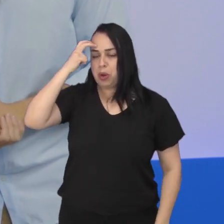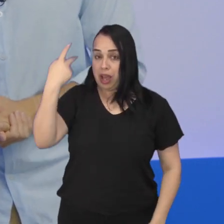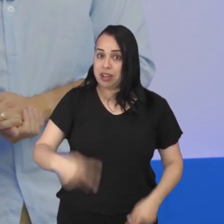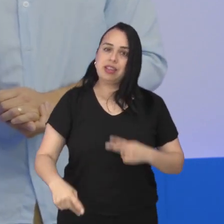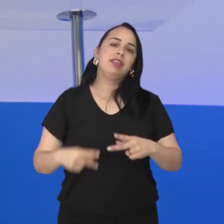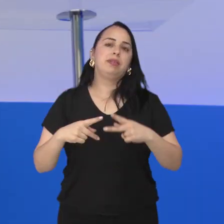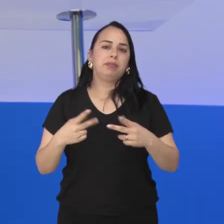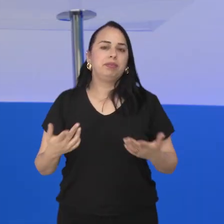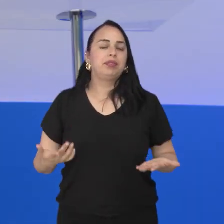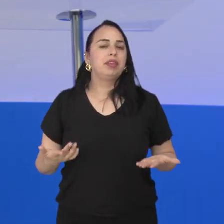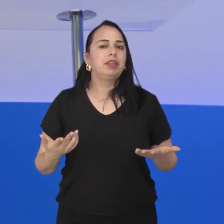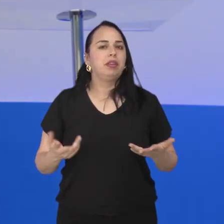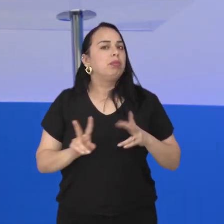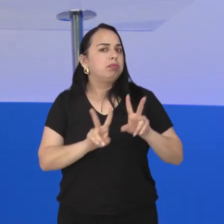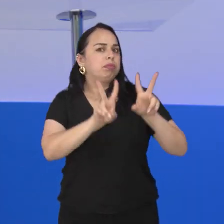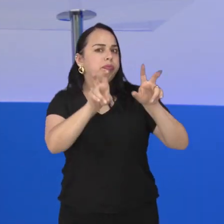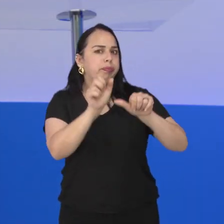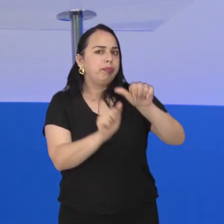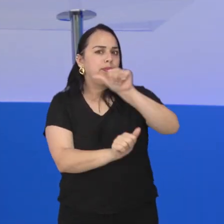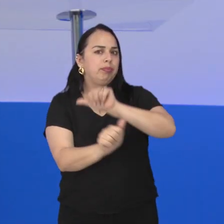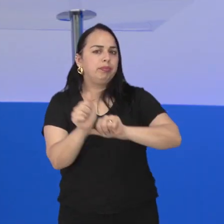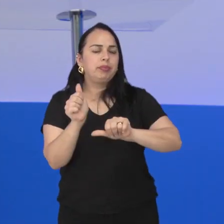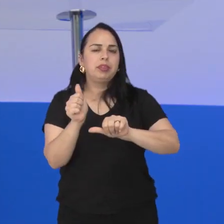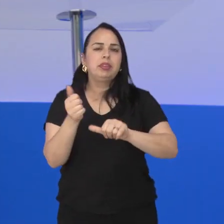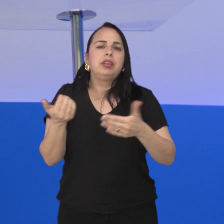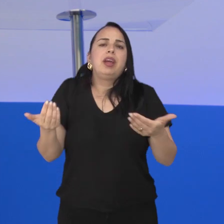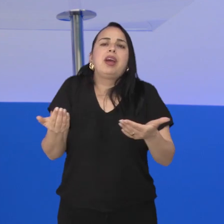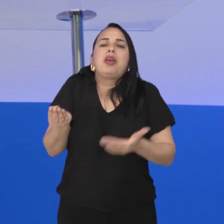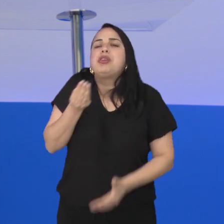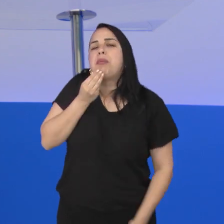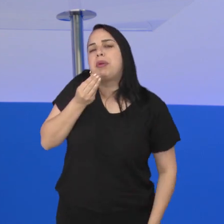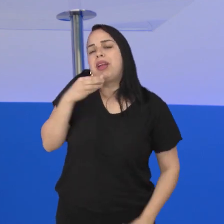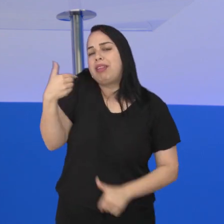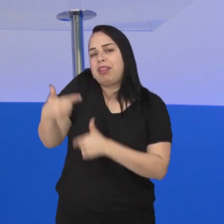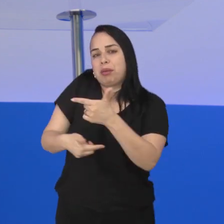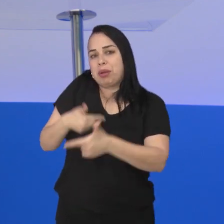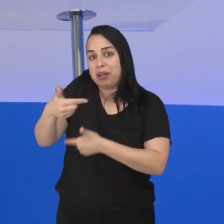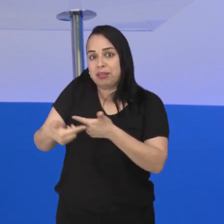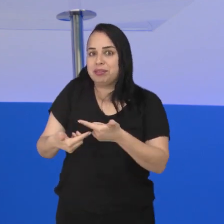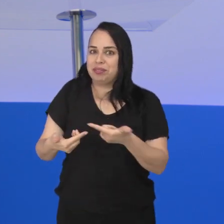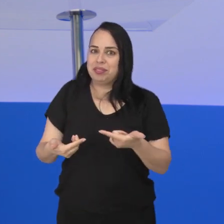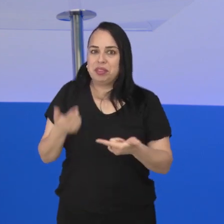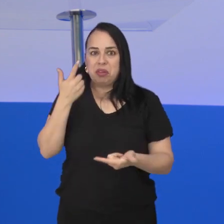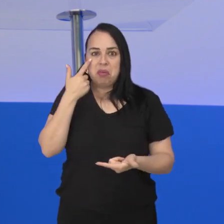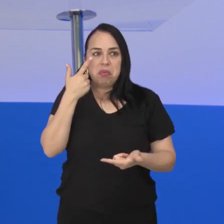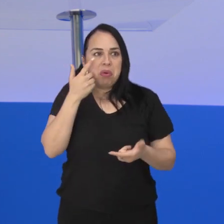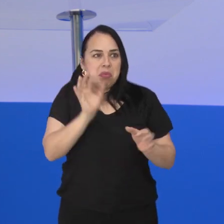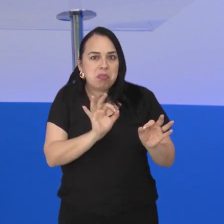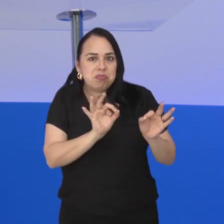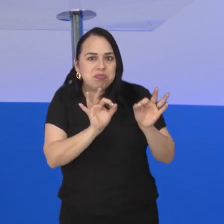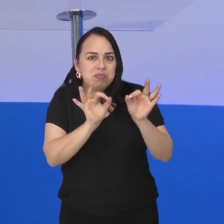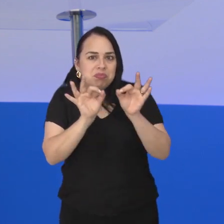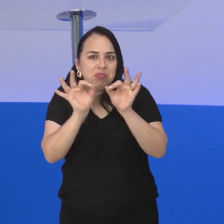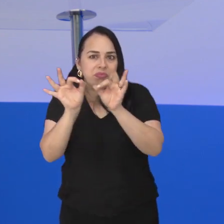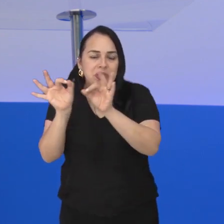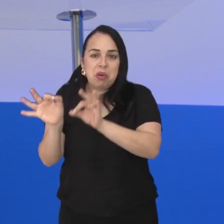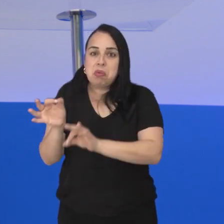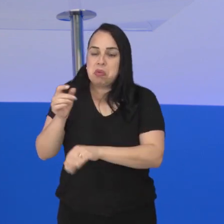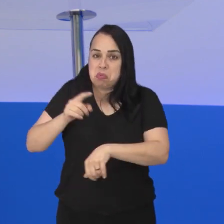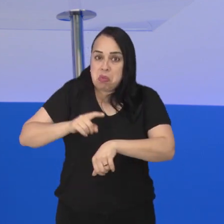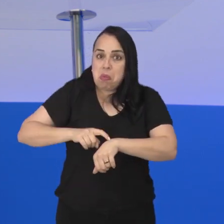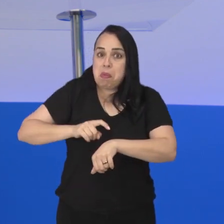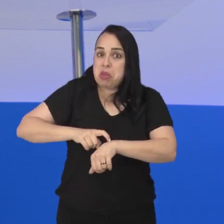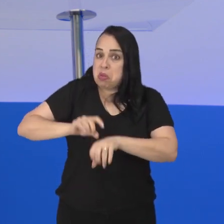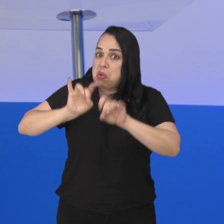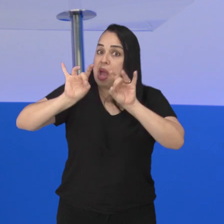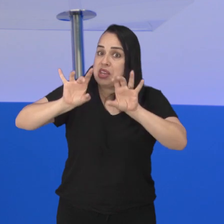cidade. E mudando um pouquinho de assunto, que tal falar de emprego agora aqui no Boletim? Então vamos para a hora boa do jornal, hora